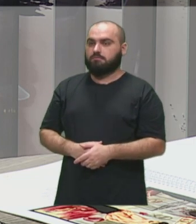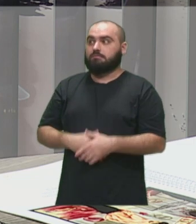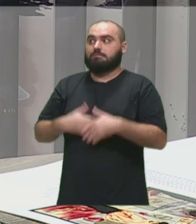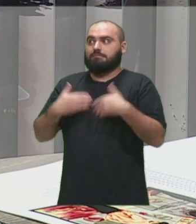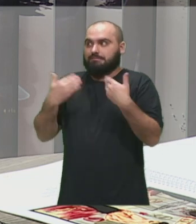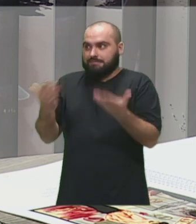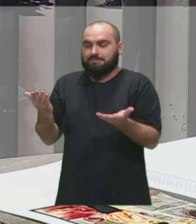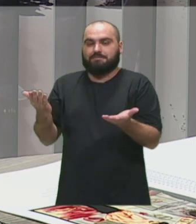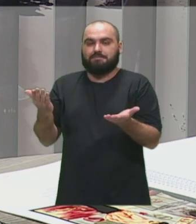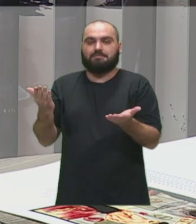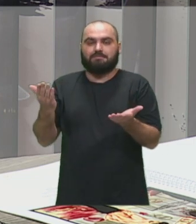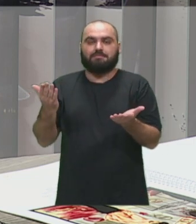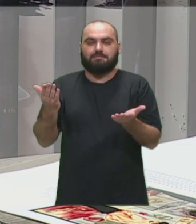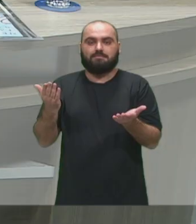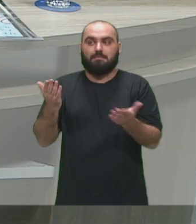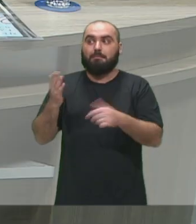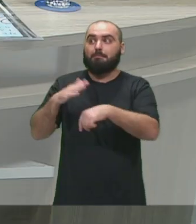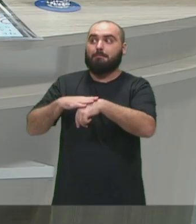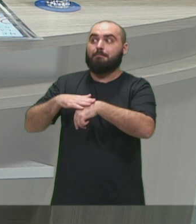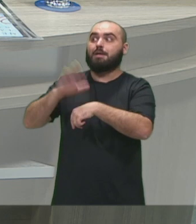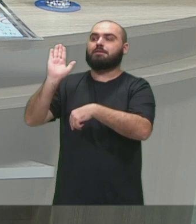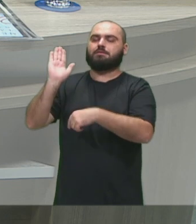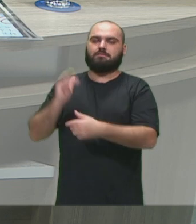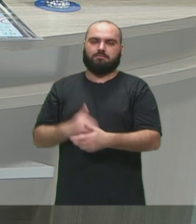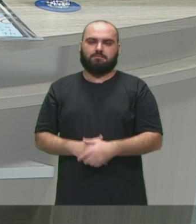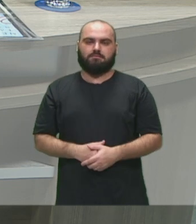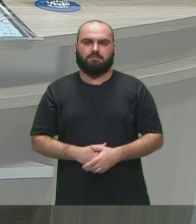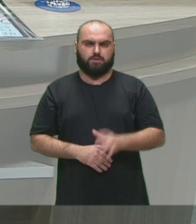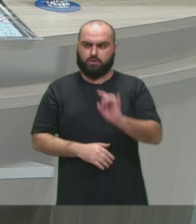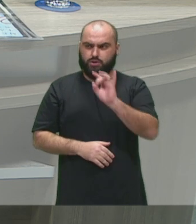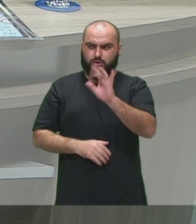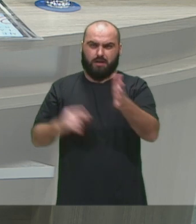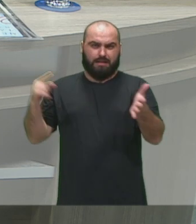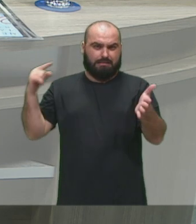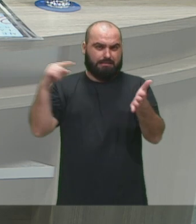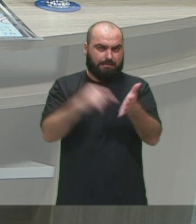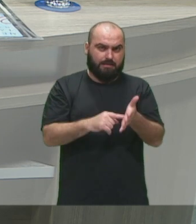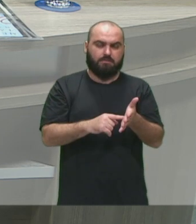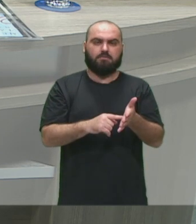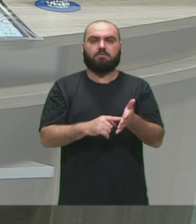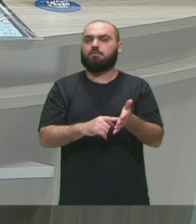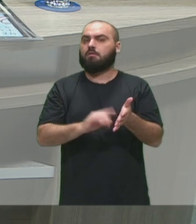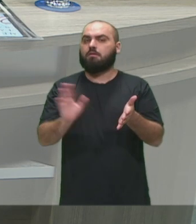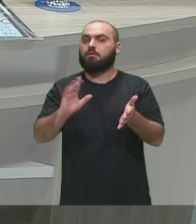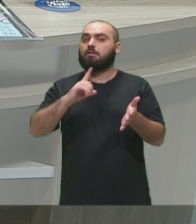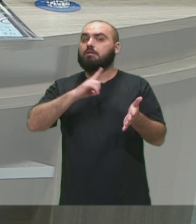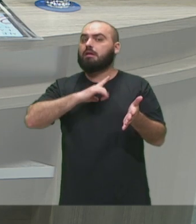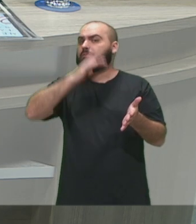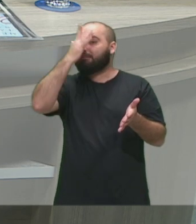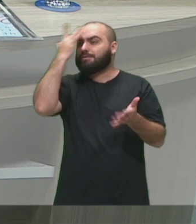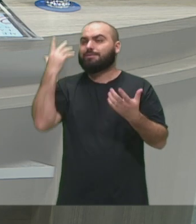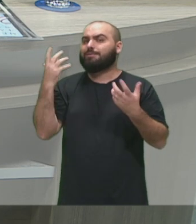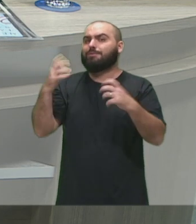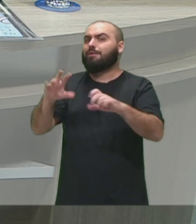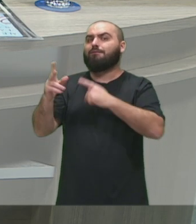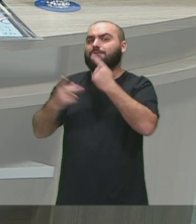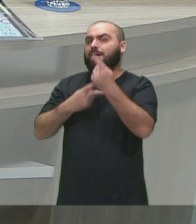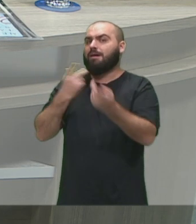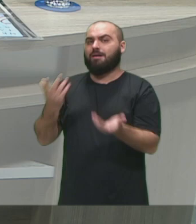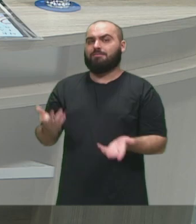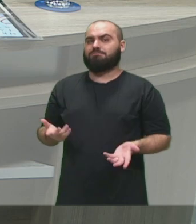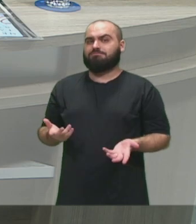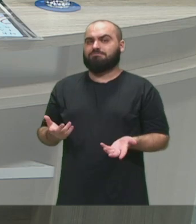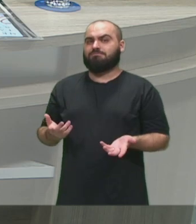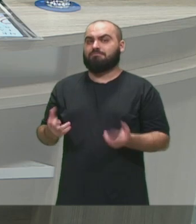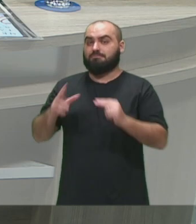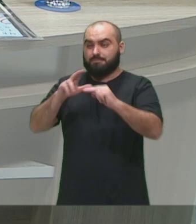pareça, é um pouco mais. Não seria só a denúncia, porque tem pessoas que ela não quer denunciar. Então, o